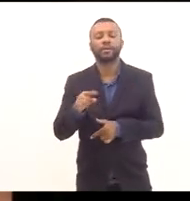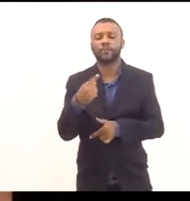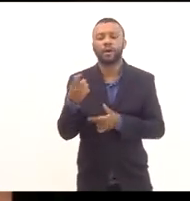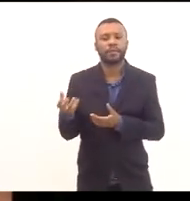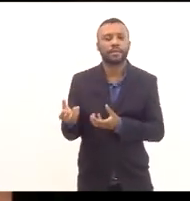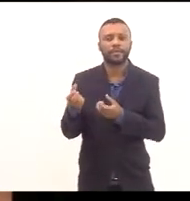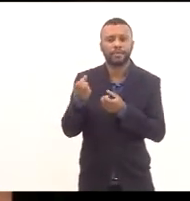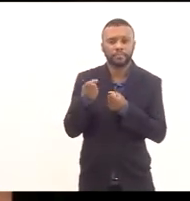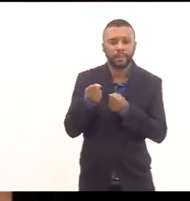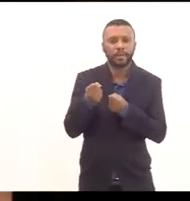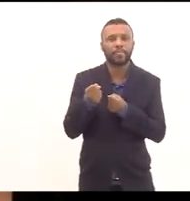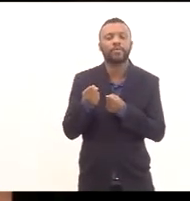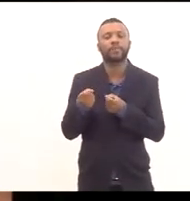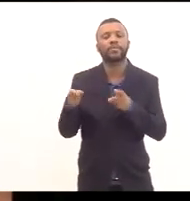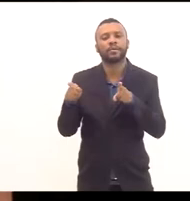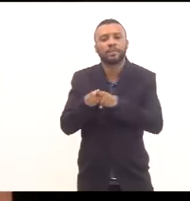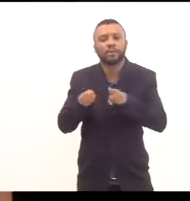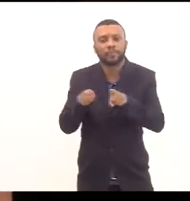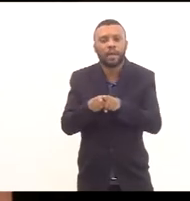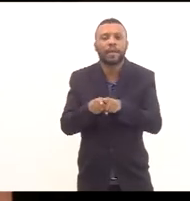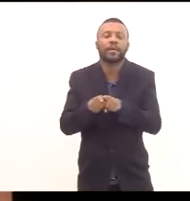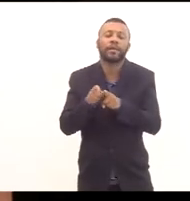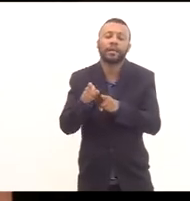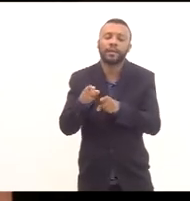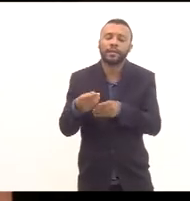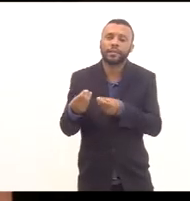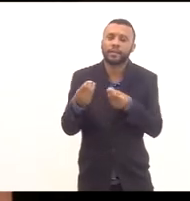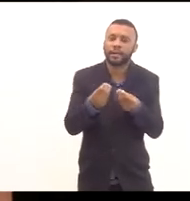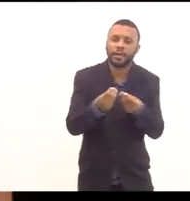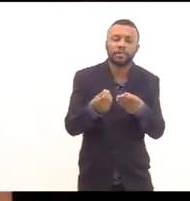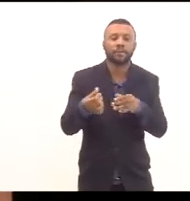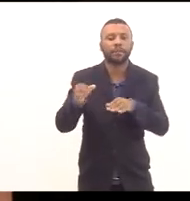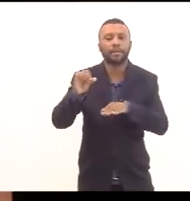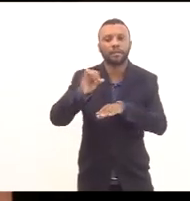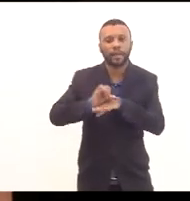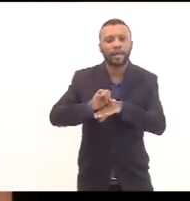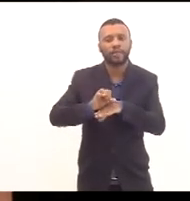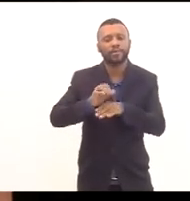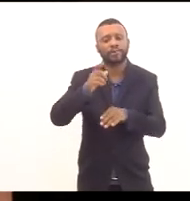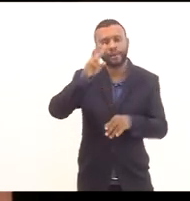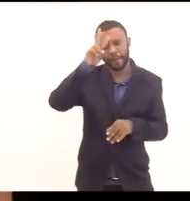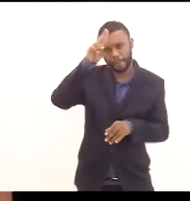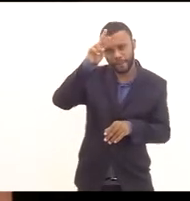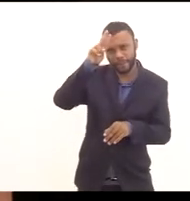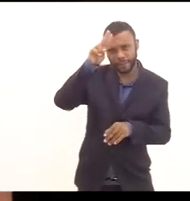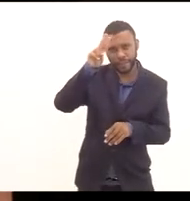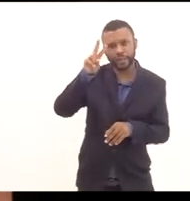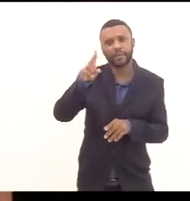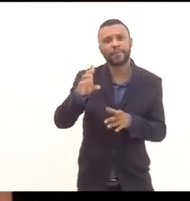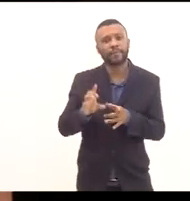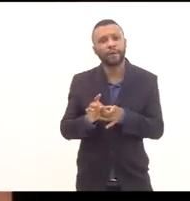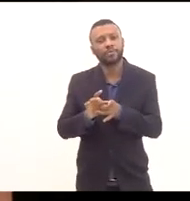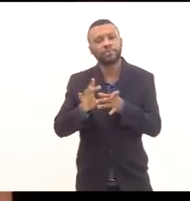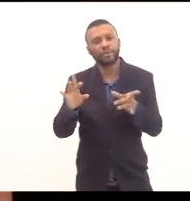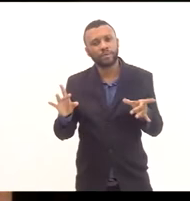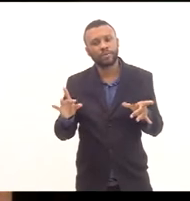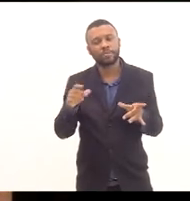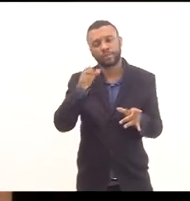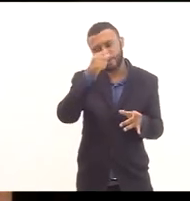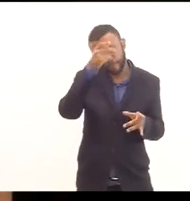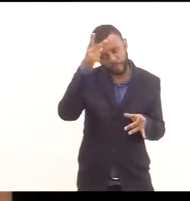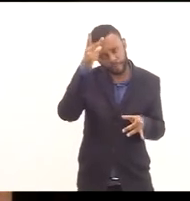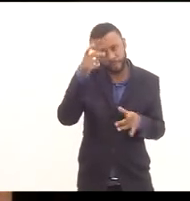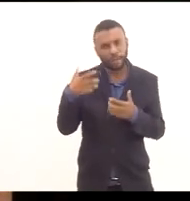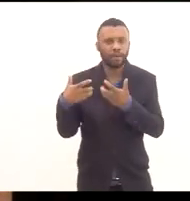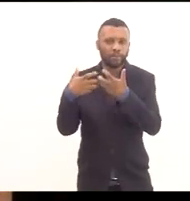recebemos entregamos no nosso galpão a Mesquita e tablet posição da Prefeitura de petróleo para